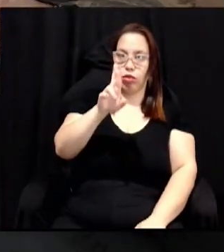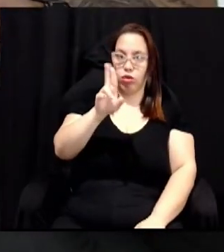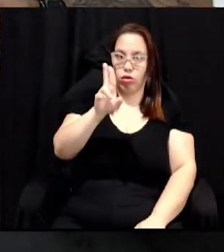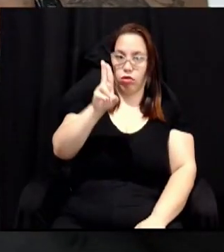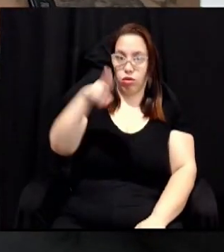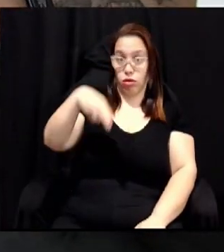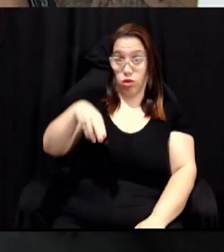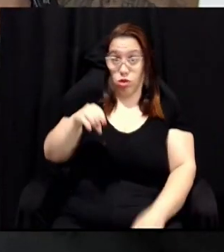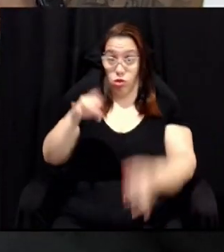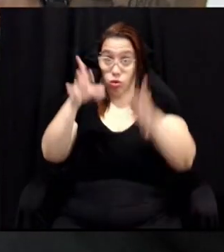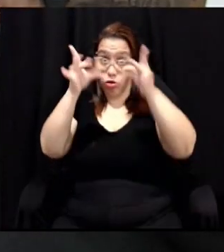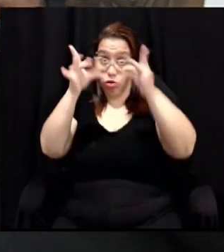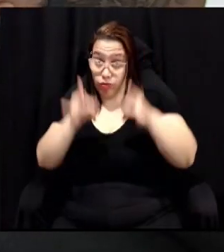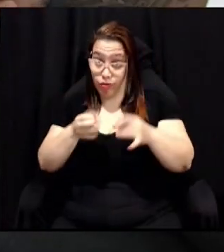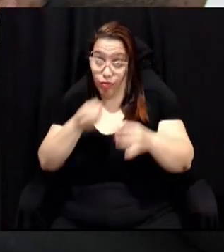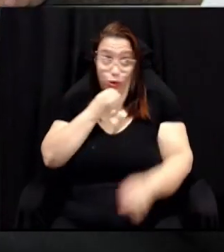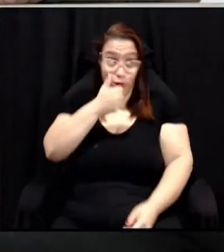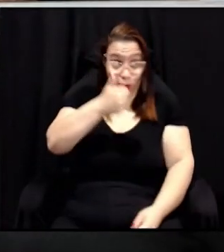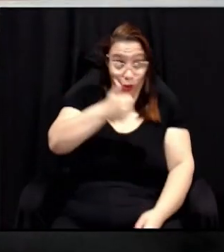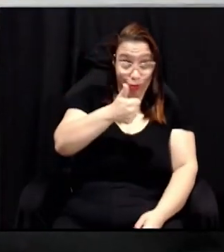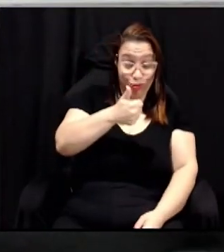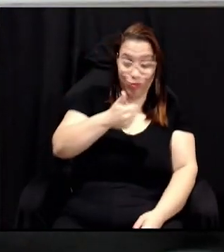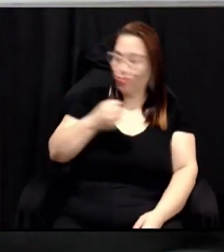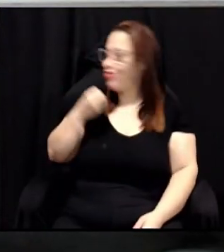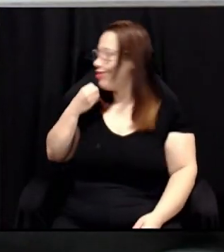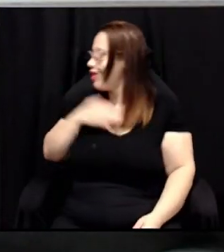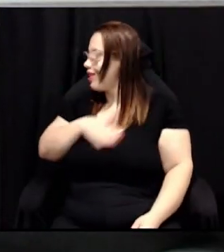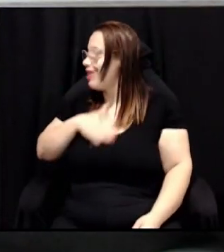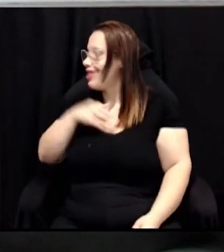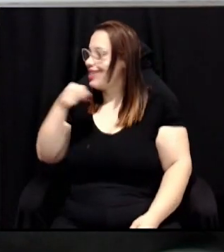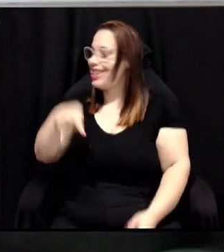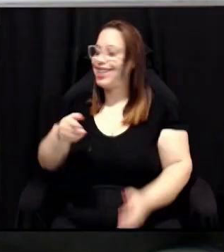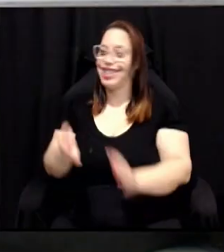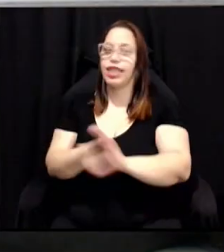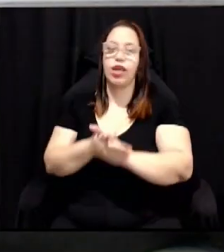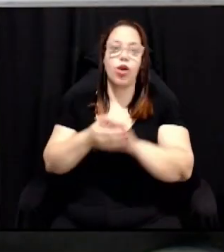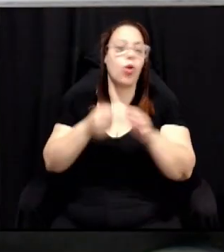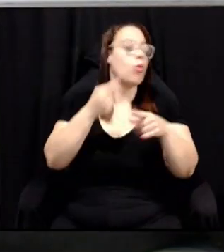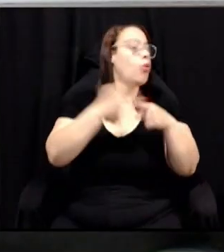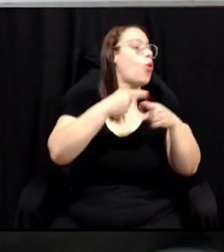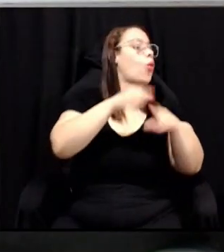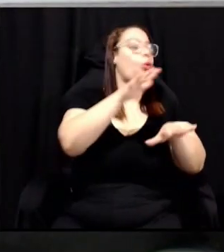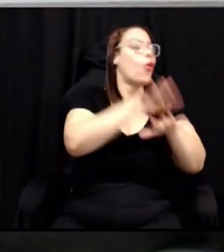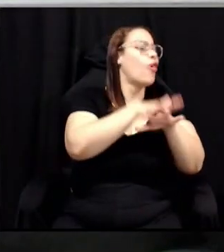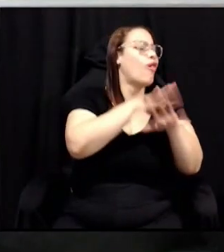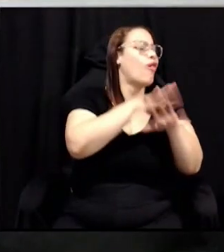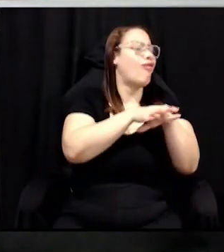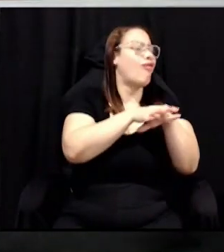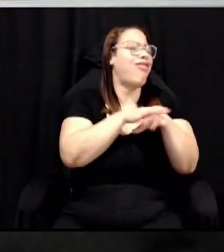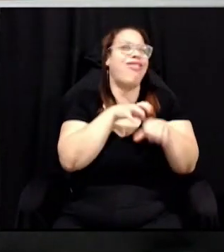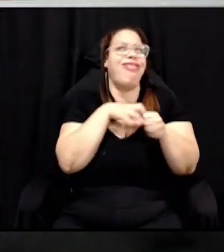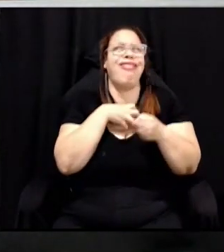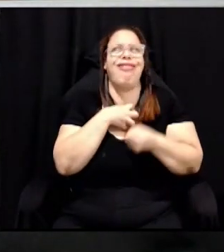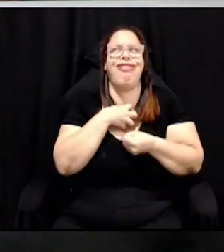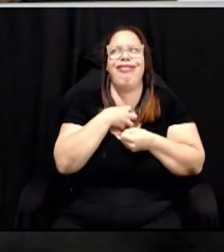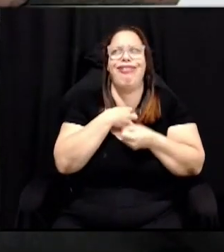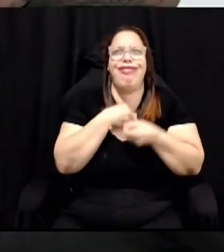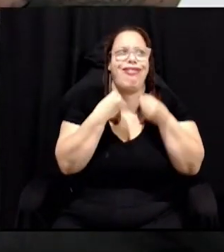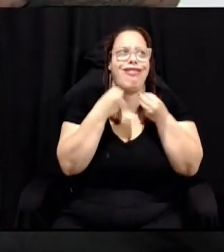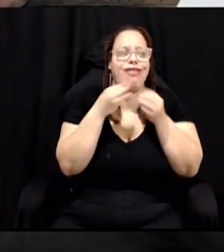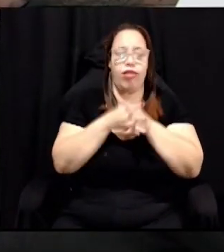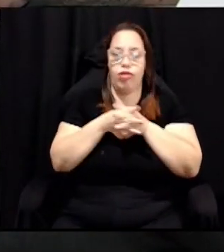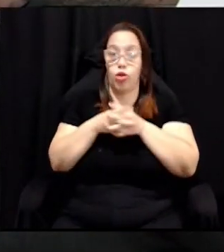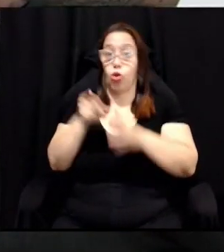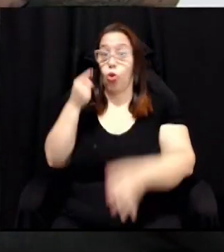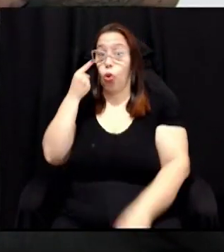assunto. Beleza? Tudo bem, Bruno? É um prazer estar aqui, gente. Bom, por que a matemática incomoda tanto, cara? Conta pra gente. Olha, a gente